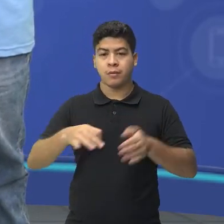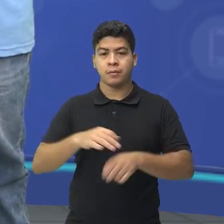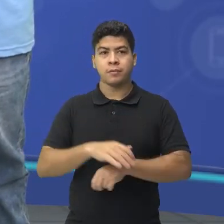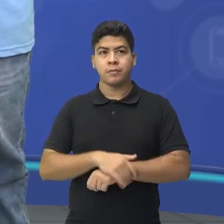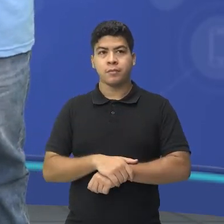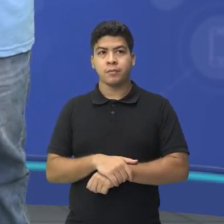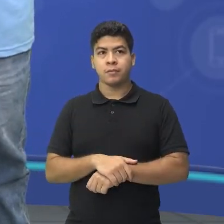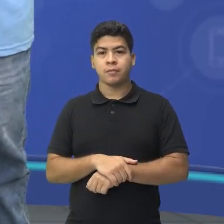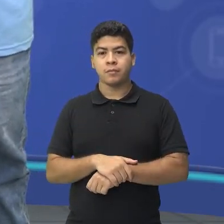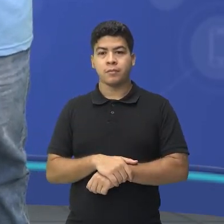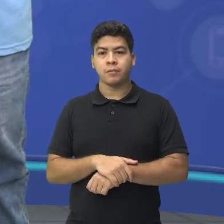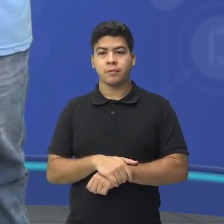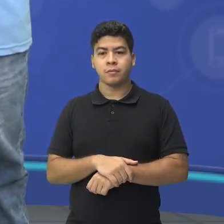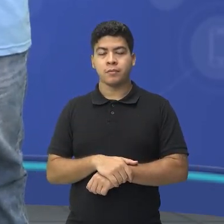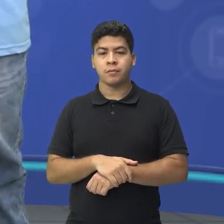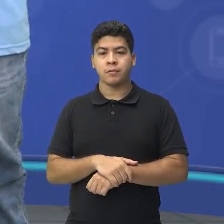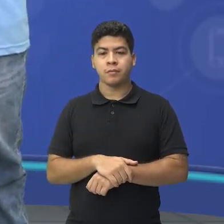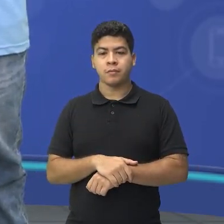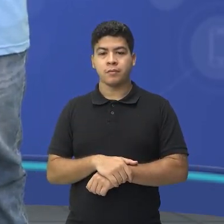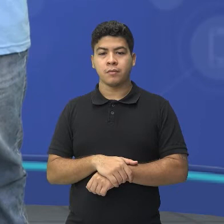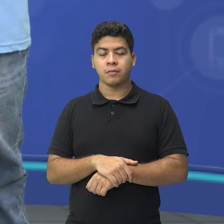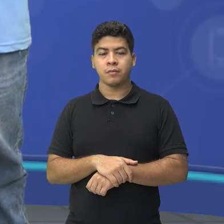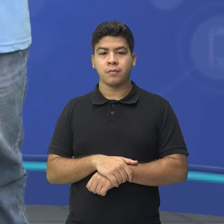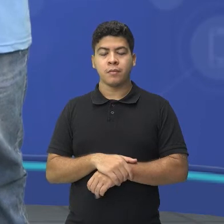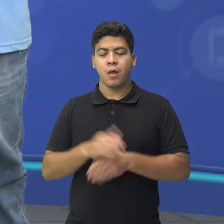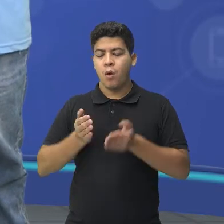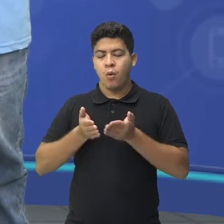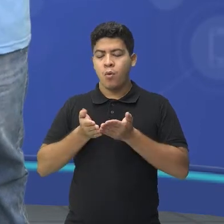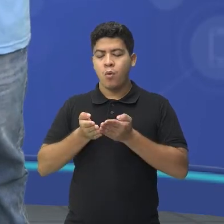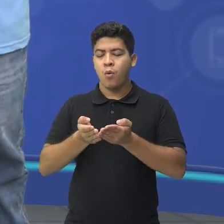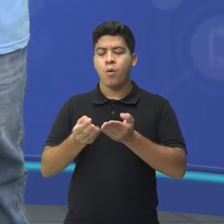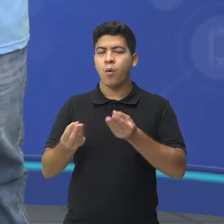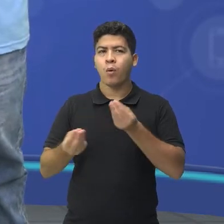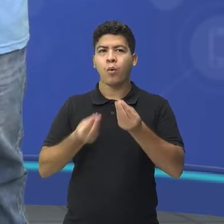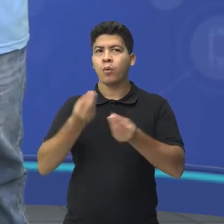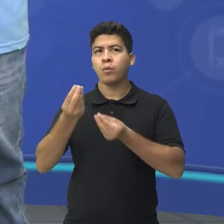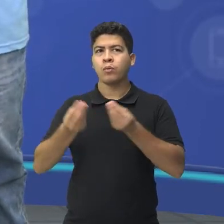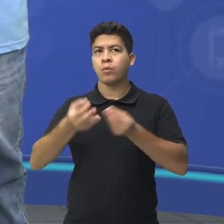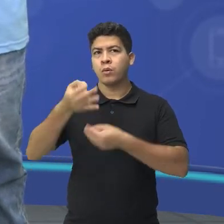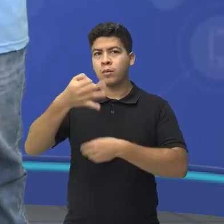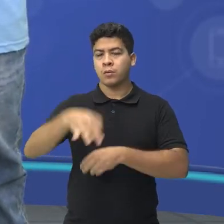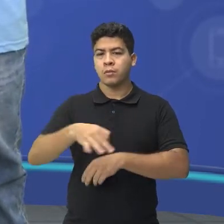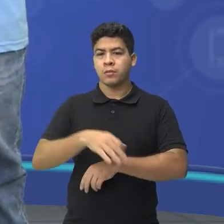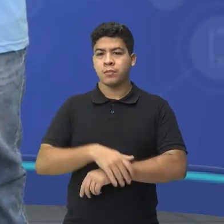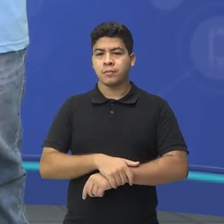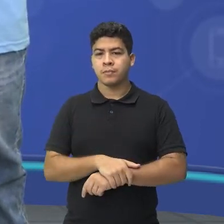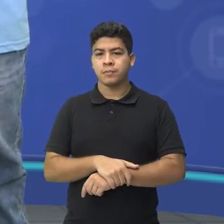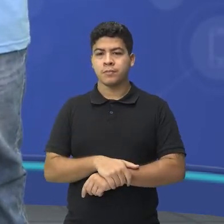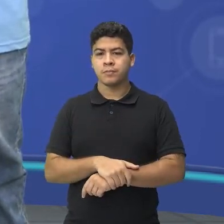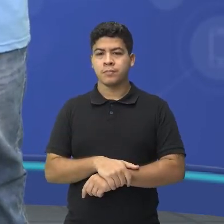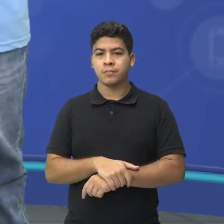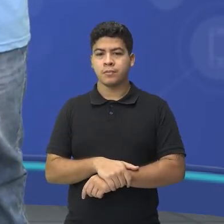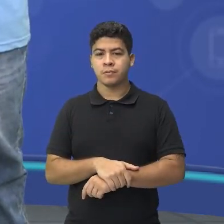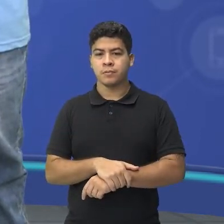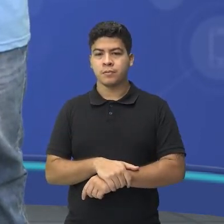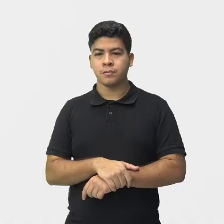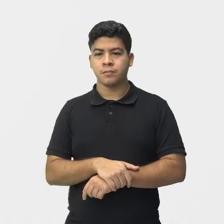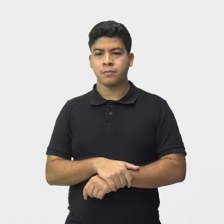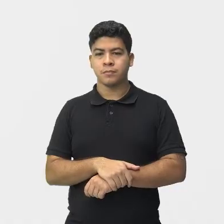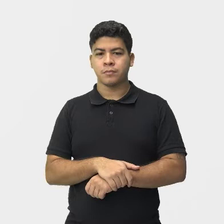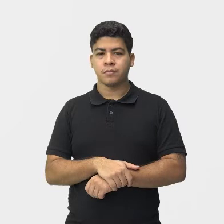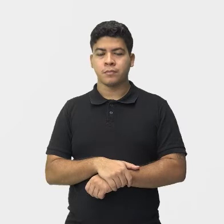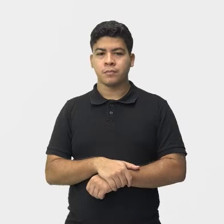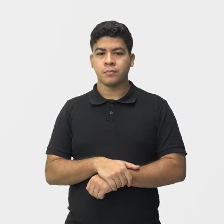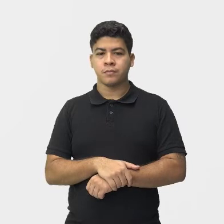aquele exemplo da canoa, para que você veja como é que se aplica essa propriedade na prática. Então vamos lá ler o enunciado de